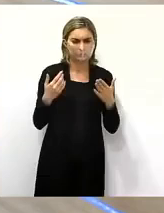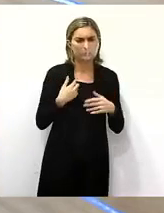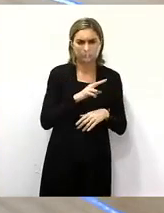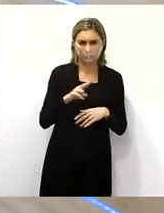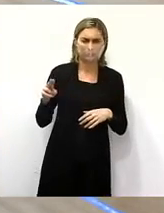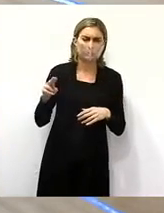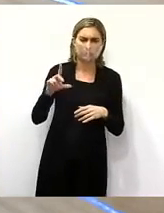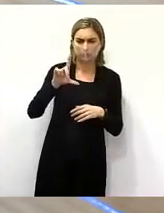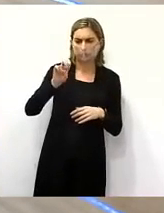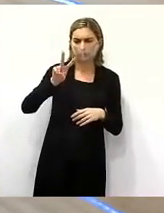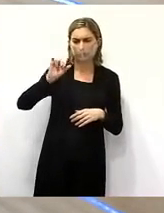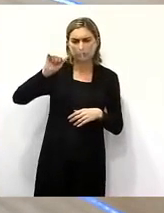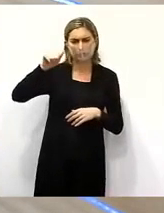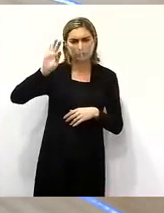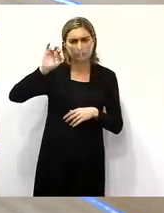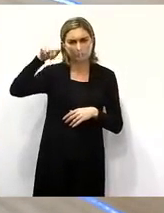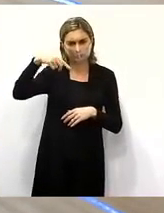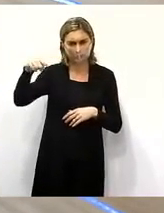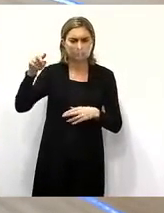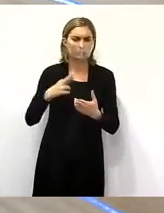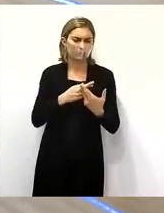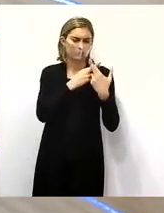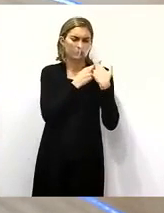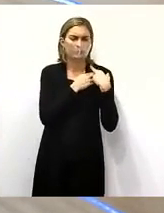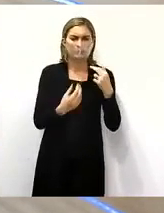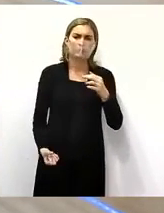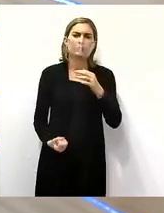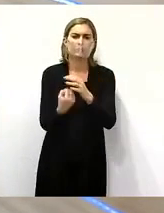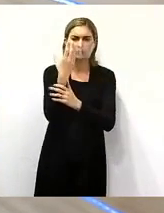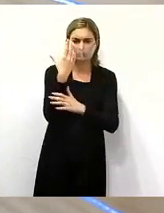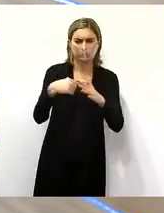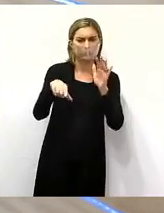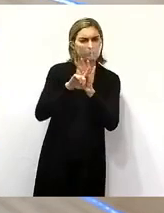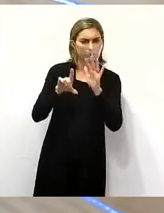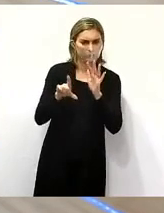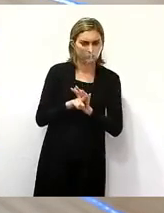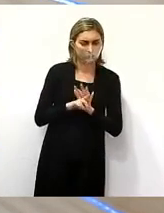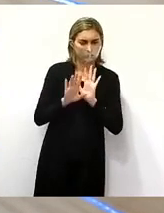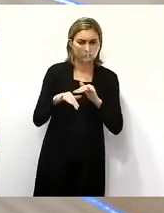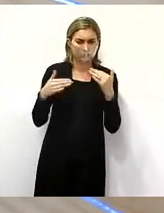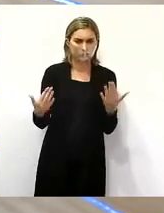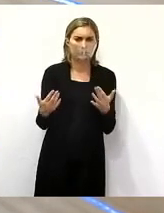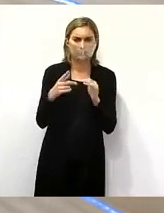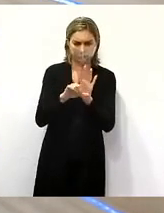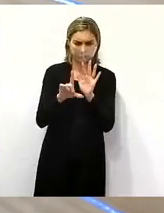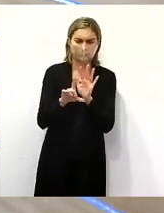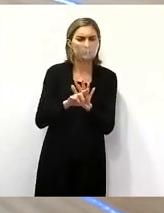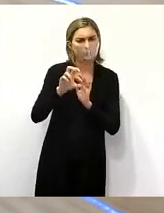chamar de Leviatã, é o responsável pela criação das leis. Então, essa tal